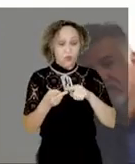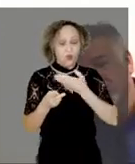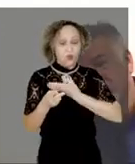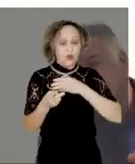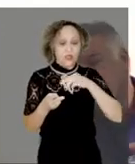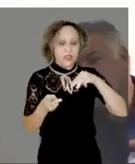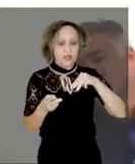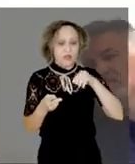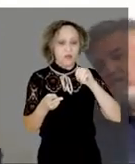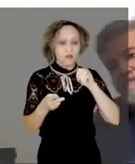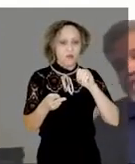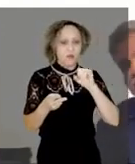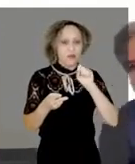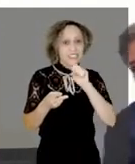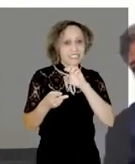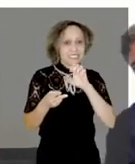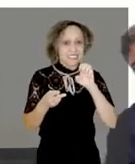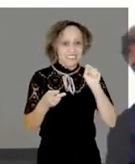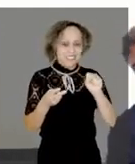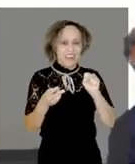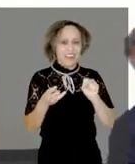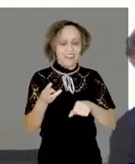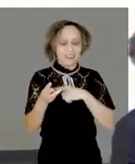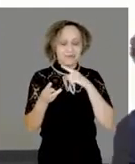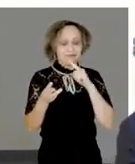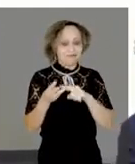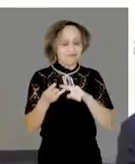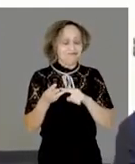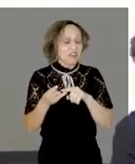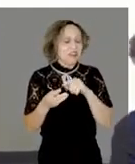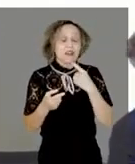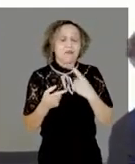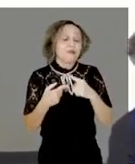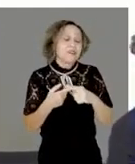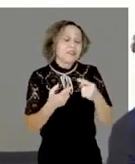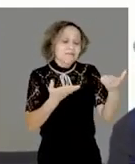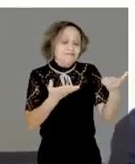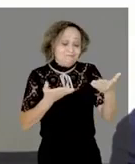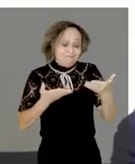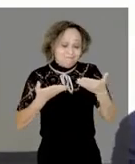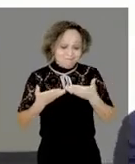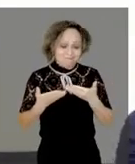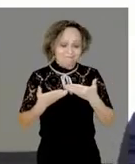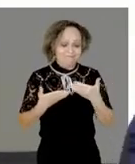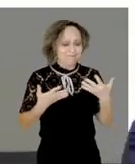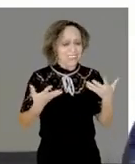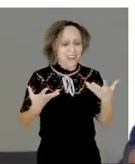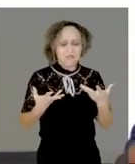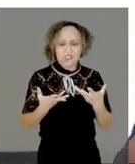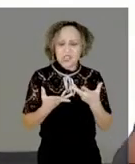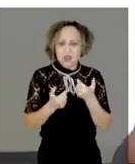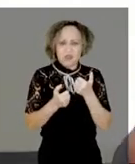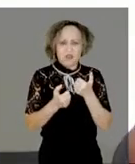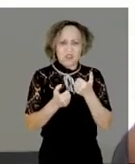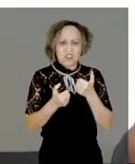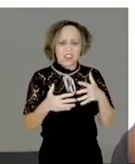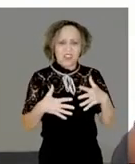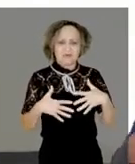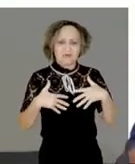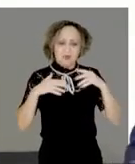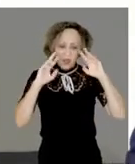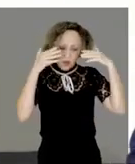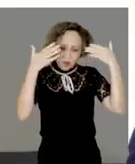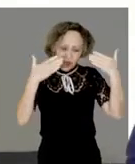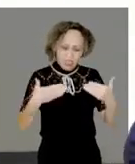uma das figuras mais extraordinárias da luta social nesse país, que foi o nosso companheiro